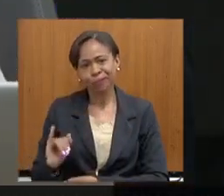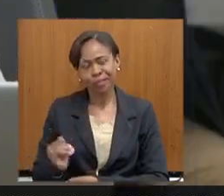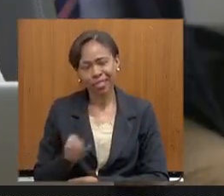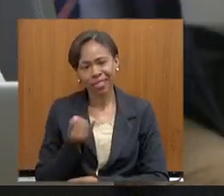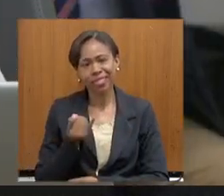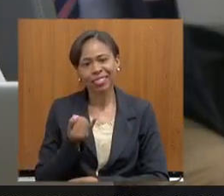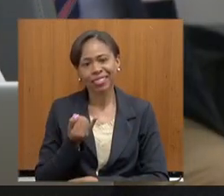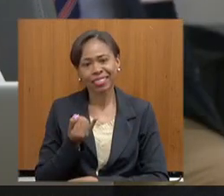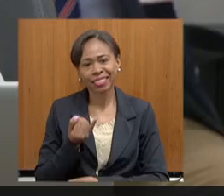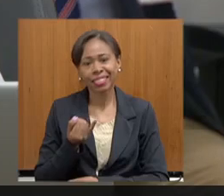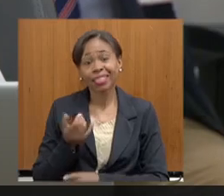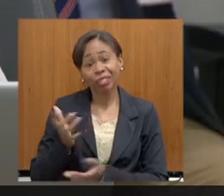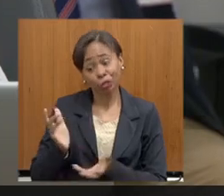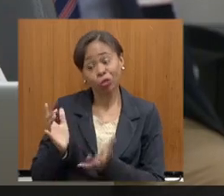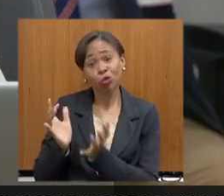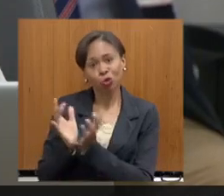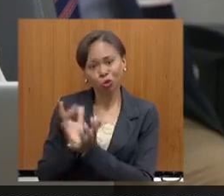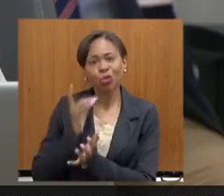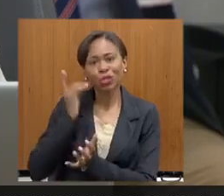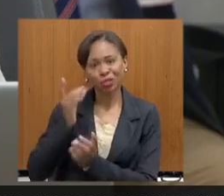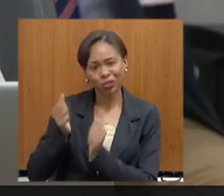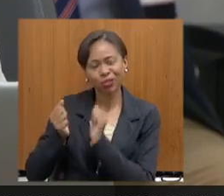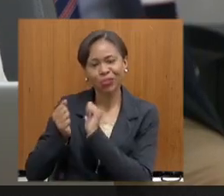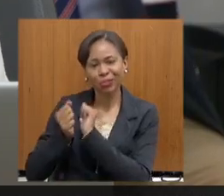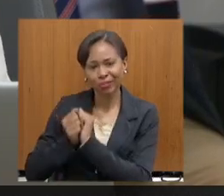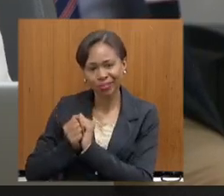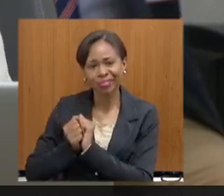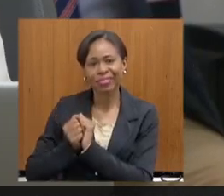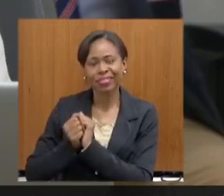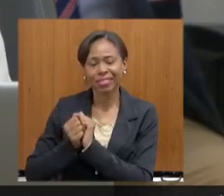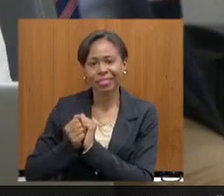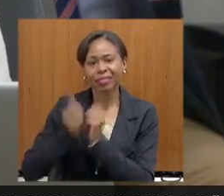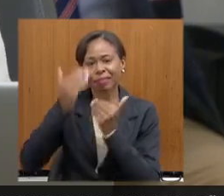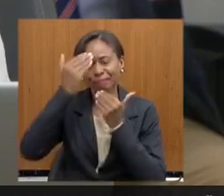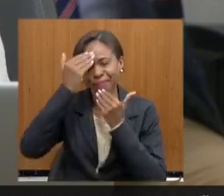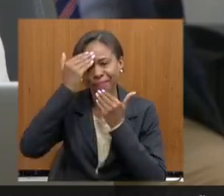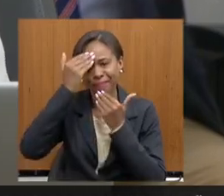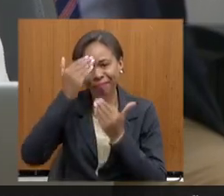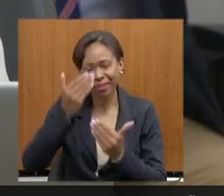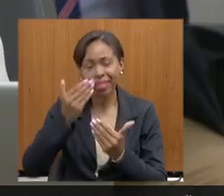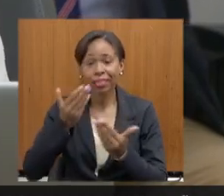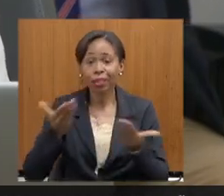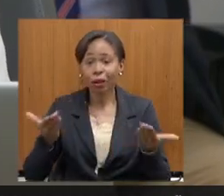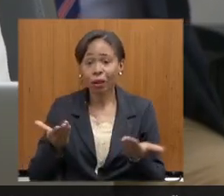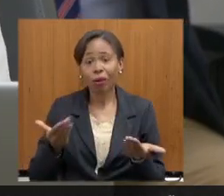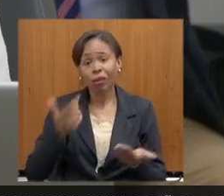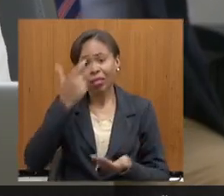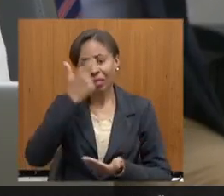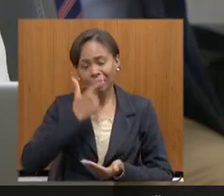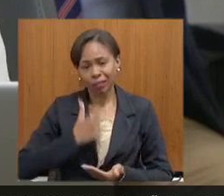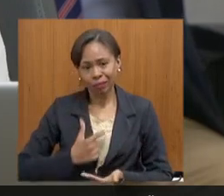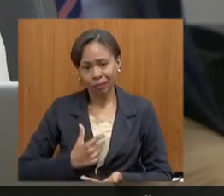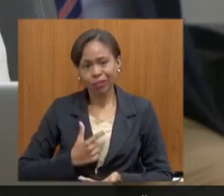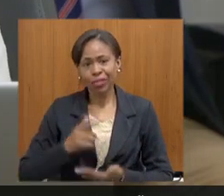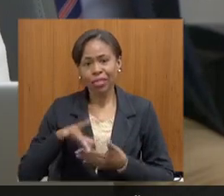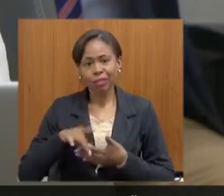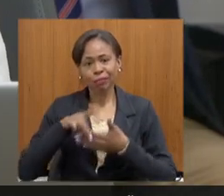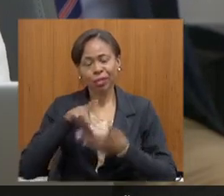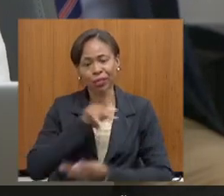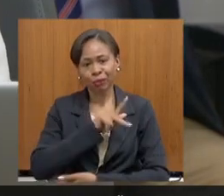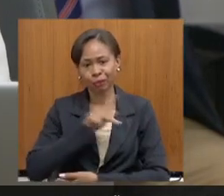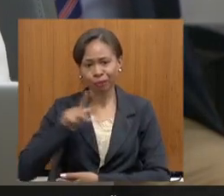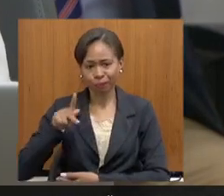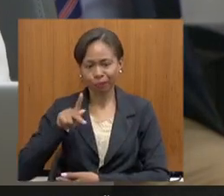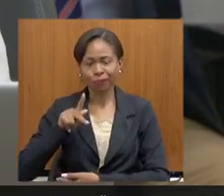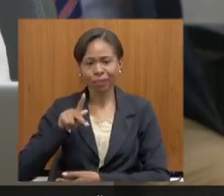juntamente com meus pares que estão aqui presentes de poder estar conduzindo à presidência que desses